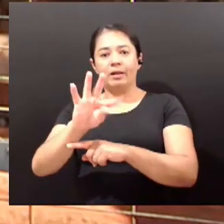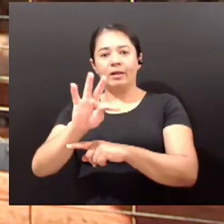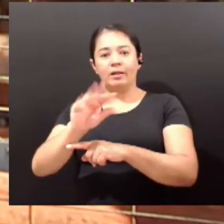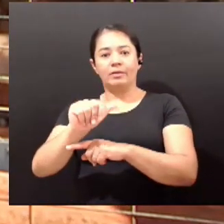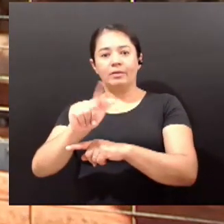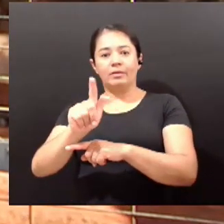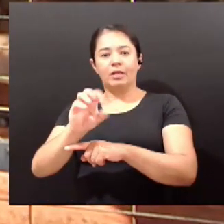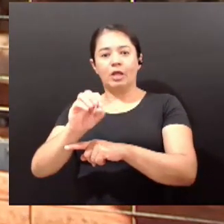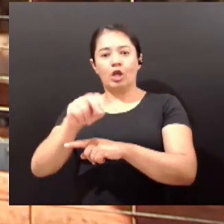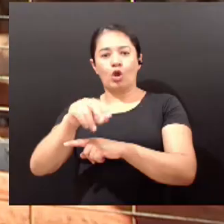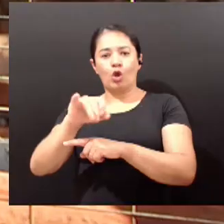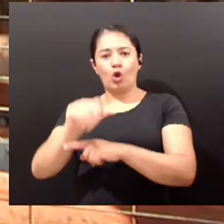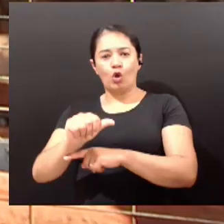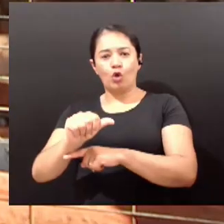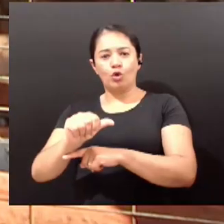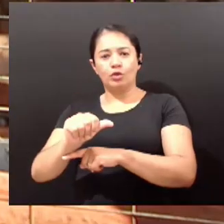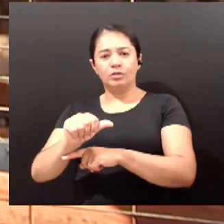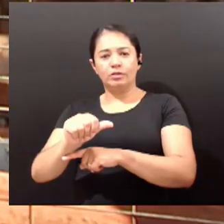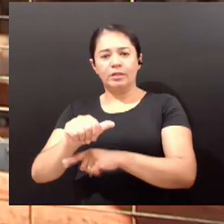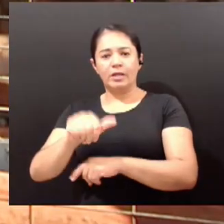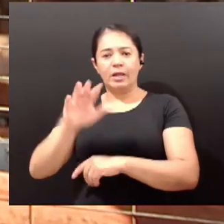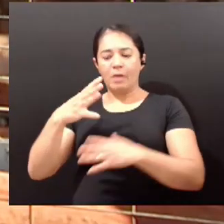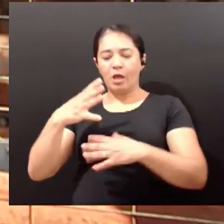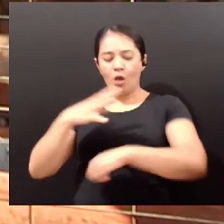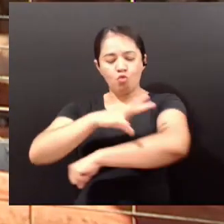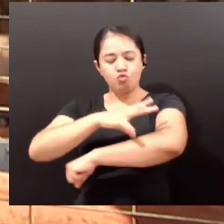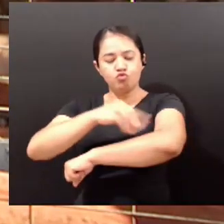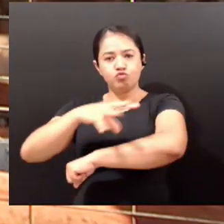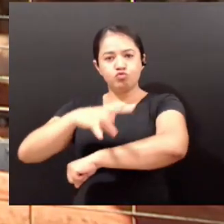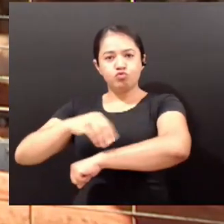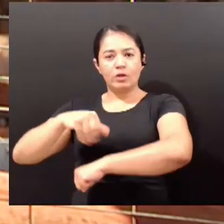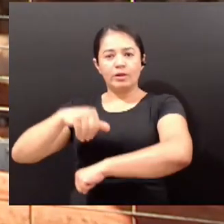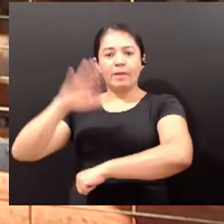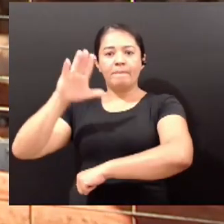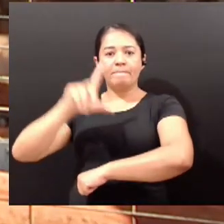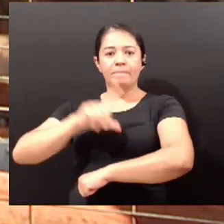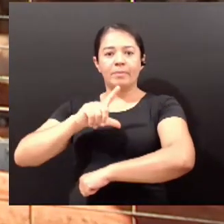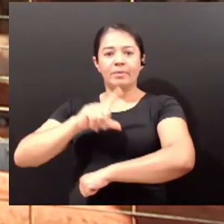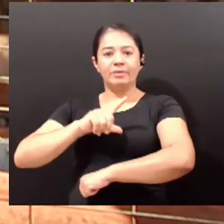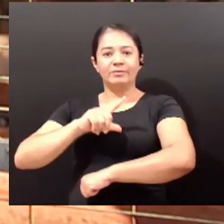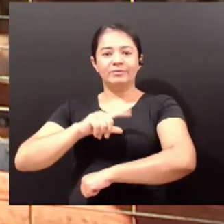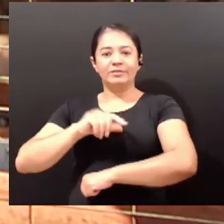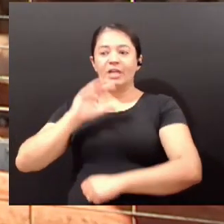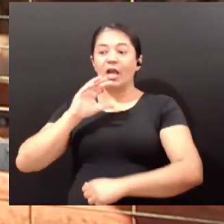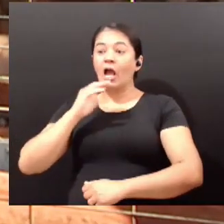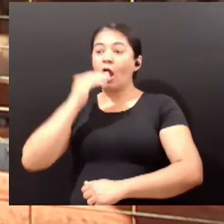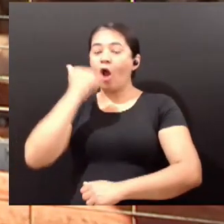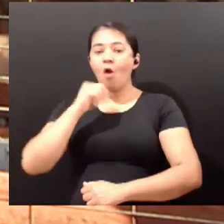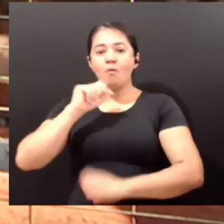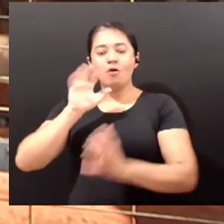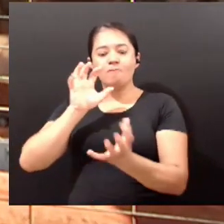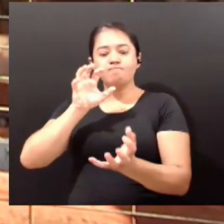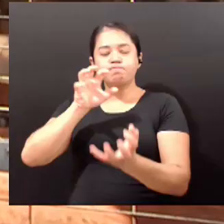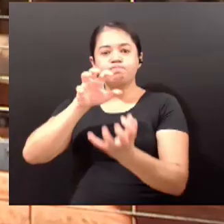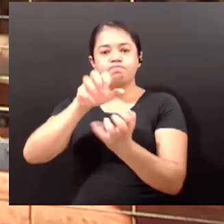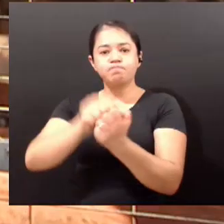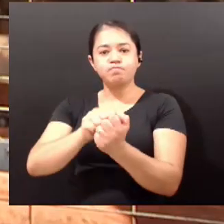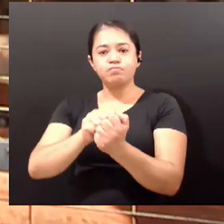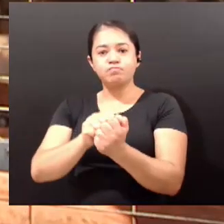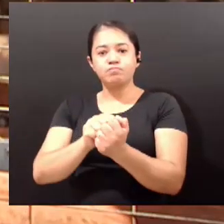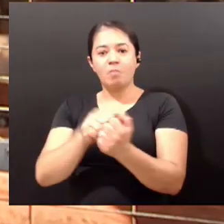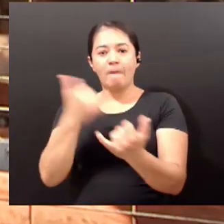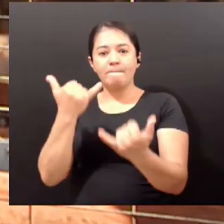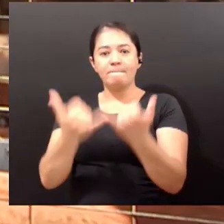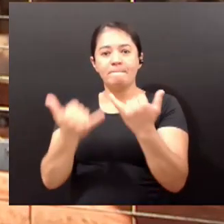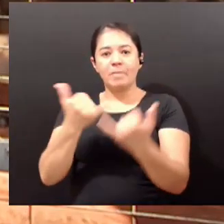que é bem mais peluda, e ela preda o guanaco, que parece uma lhama, que é